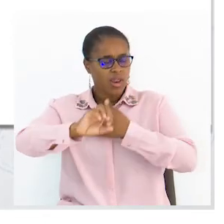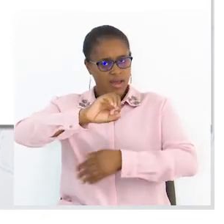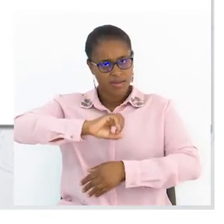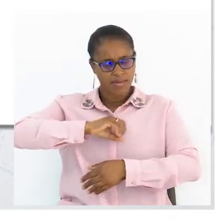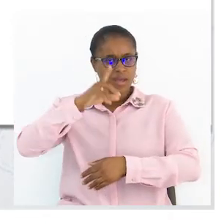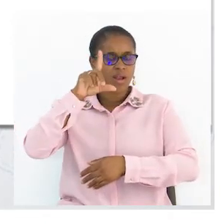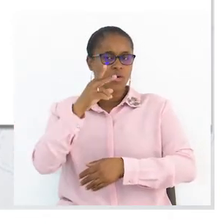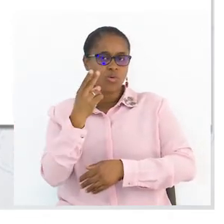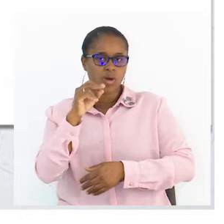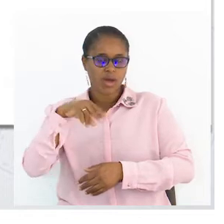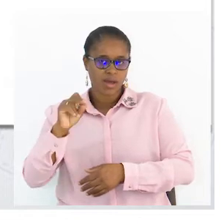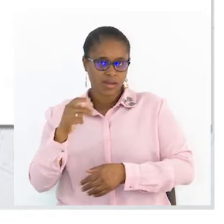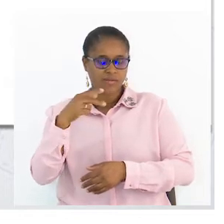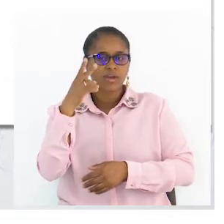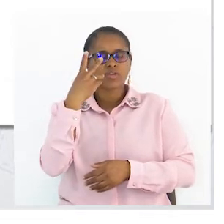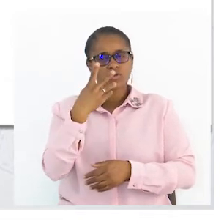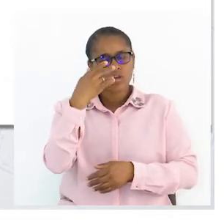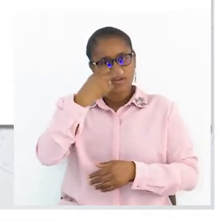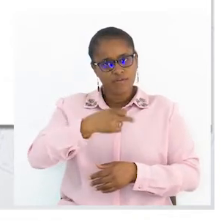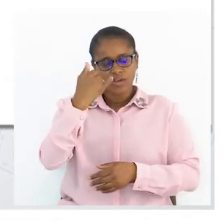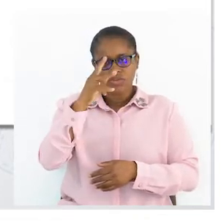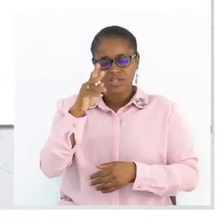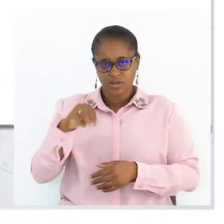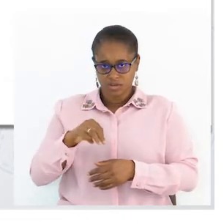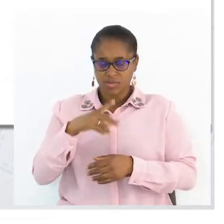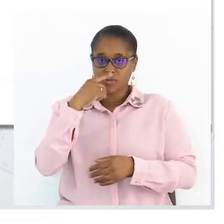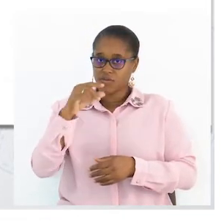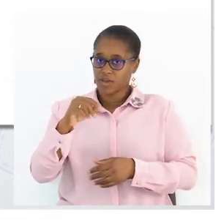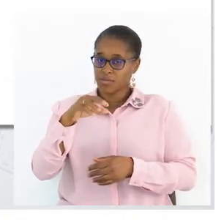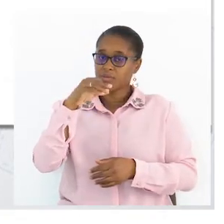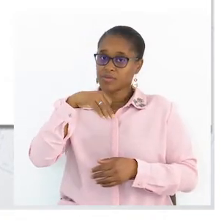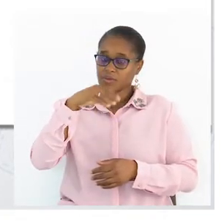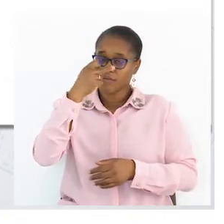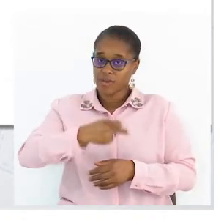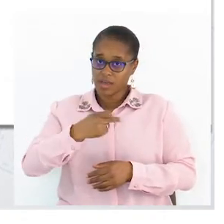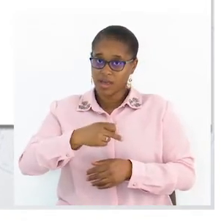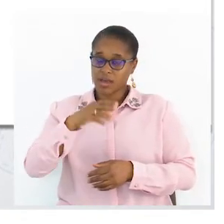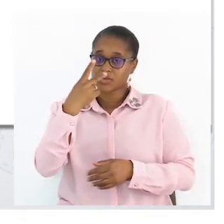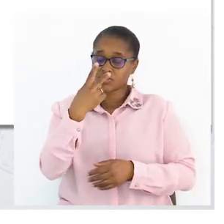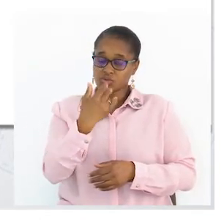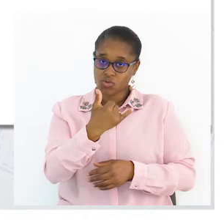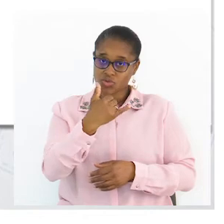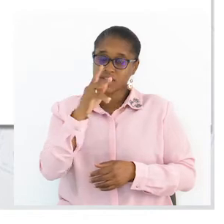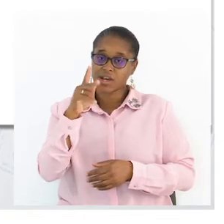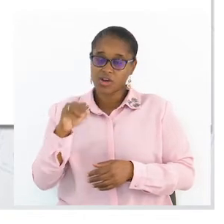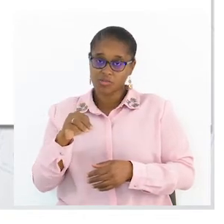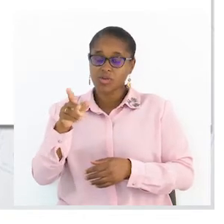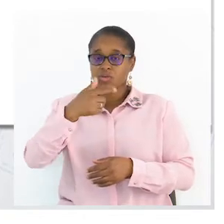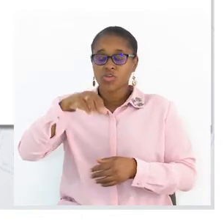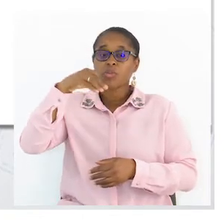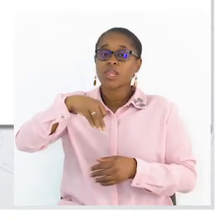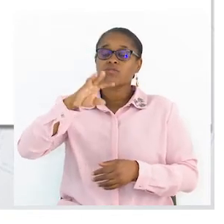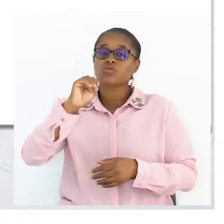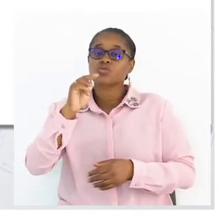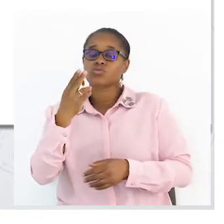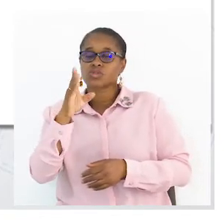daqui. Temos o verbo copulativo ficar. A 2 km é o nosso predicativo do sujeito. A linha